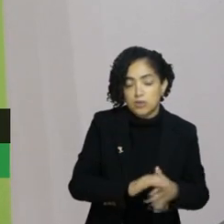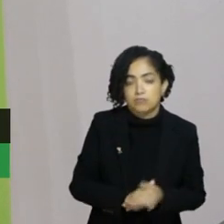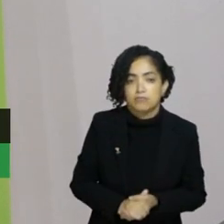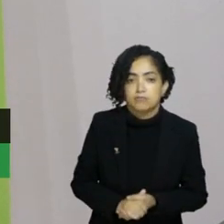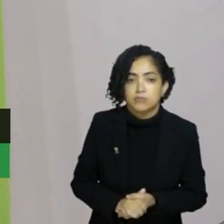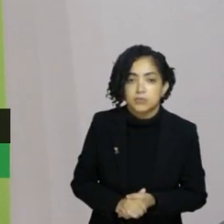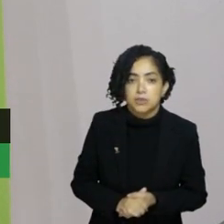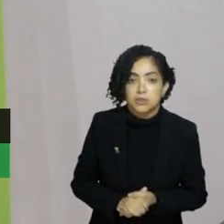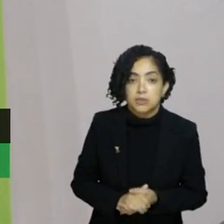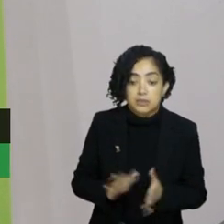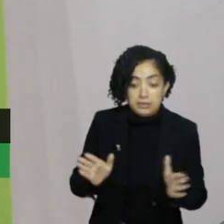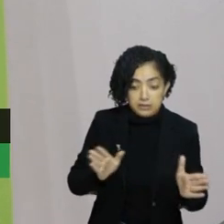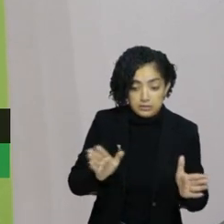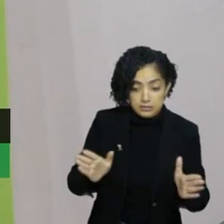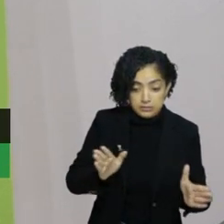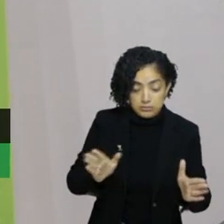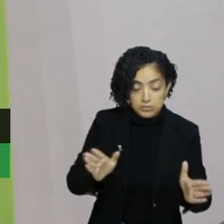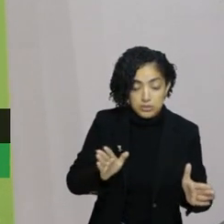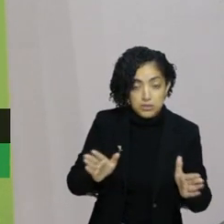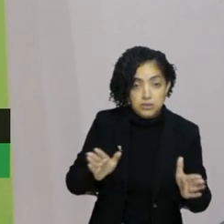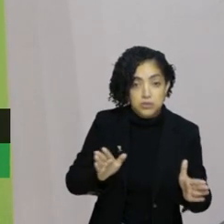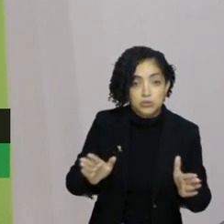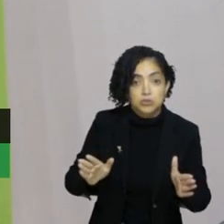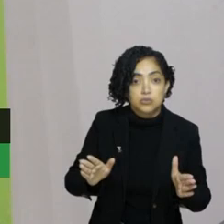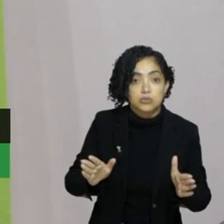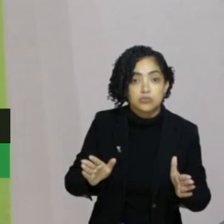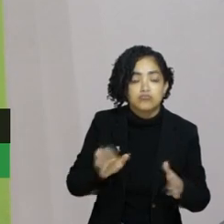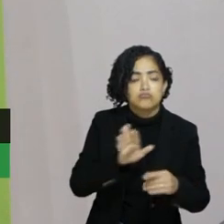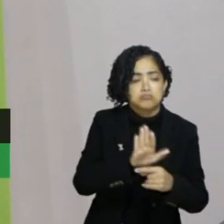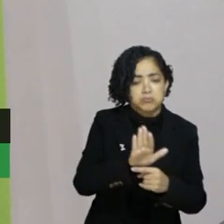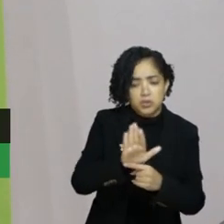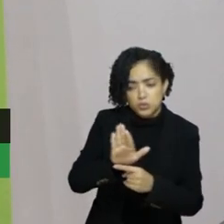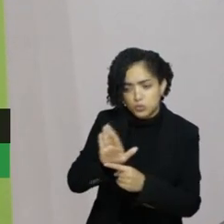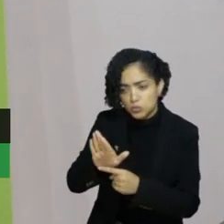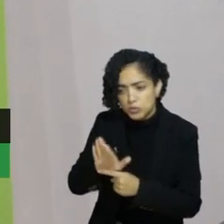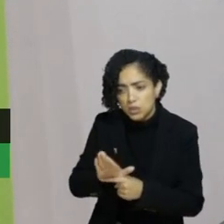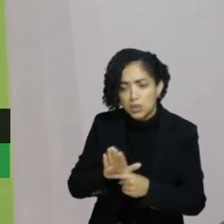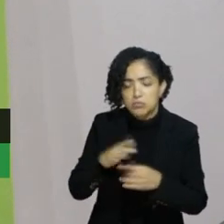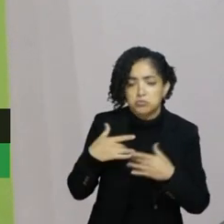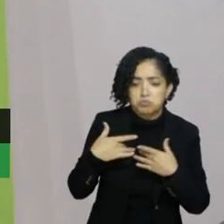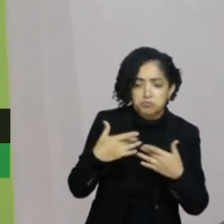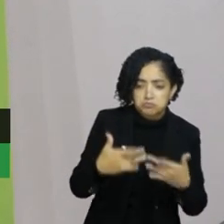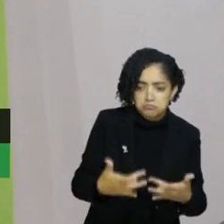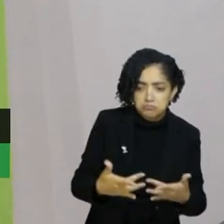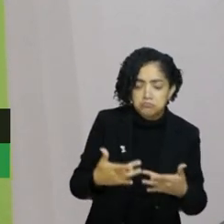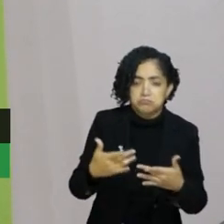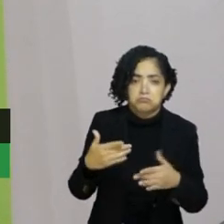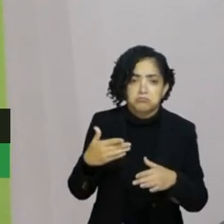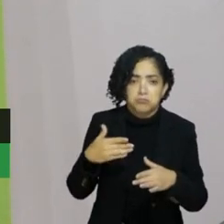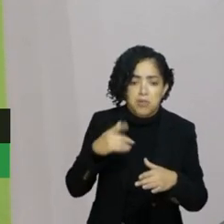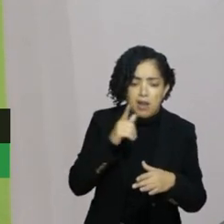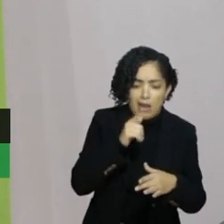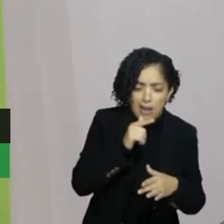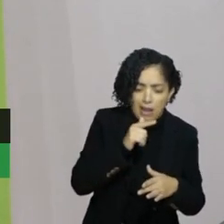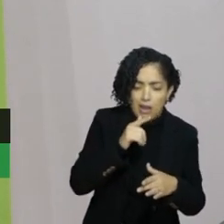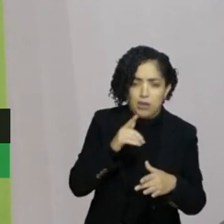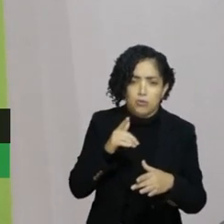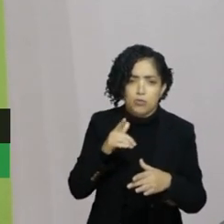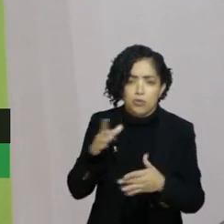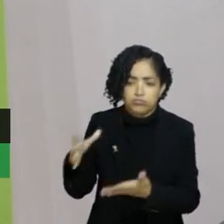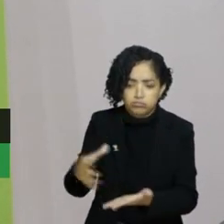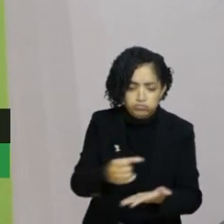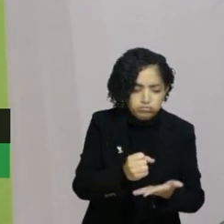Durante esses 5 dias, nós ficamos, de fato, ajudando, como voluntários, entrando na água, resgatando